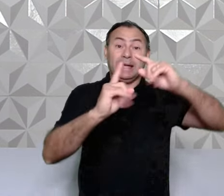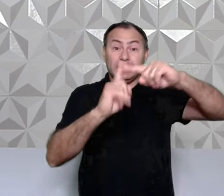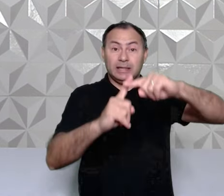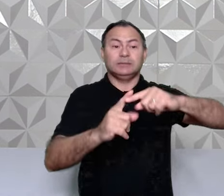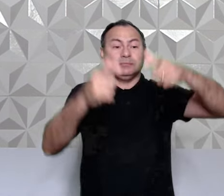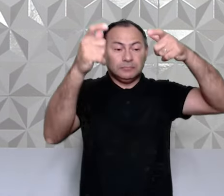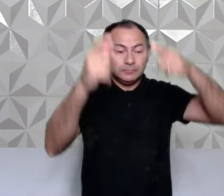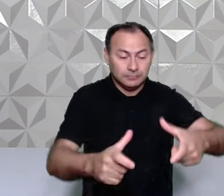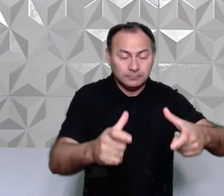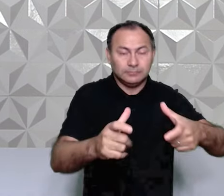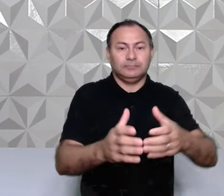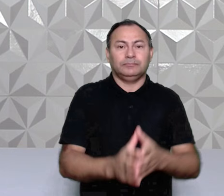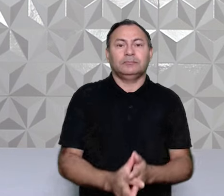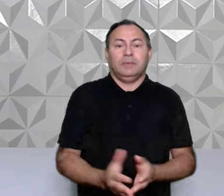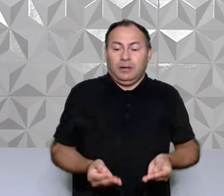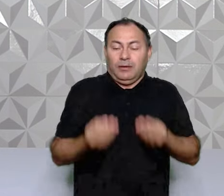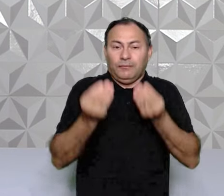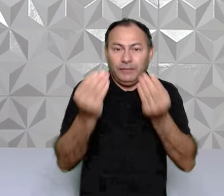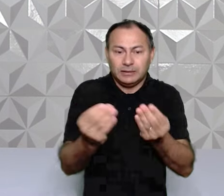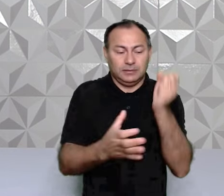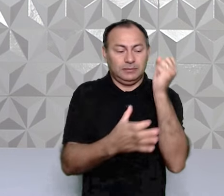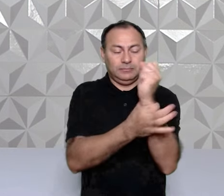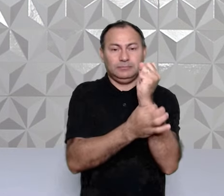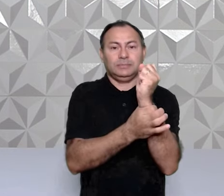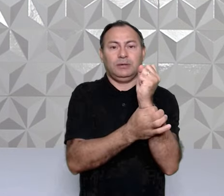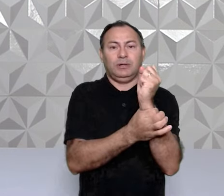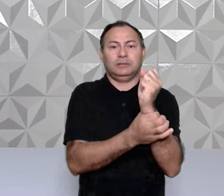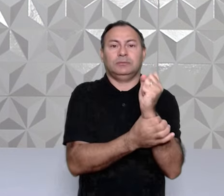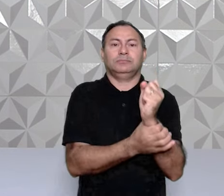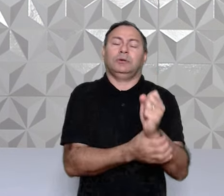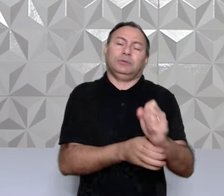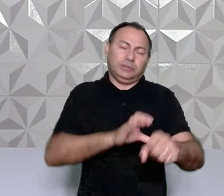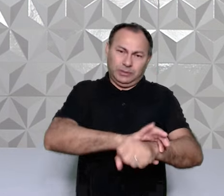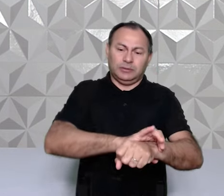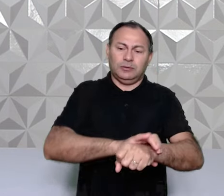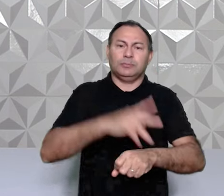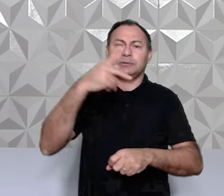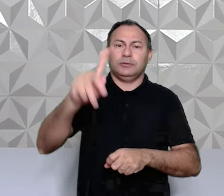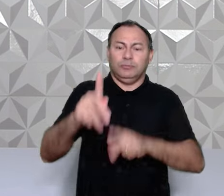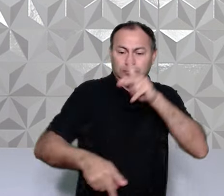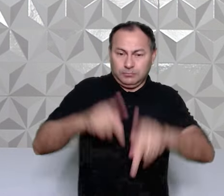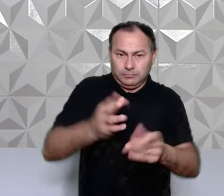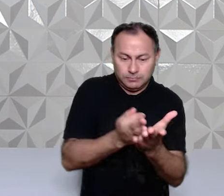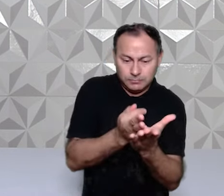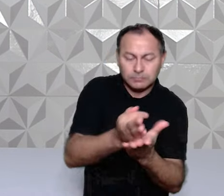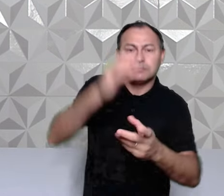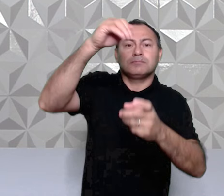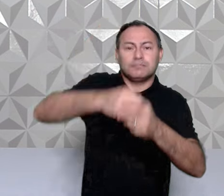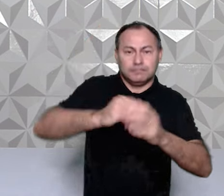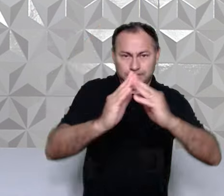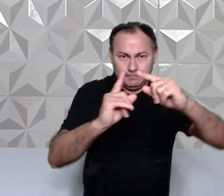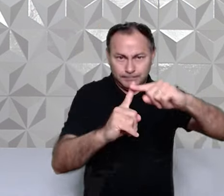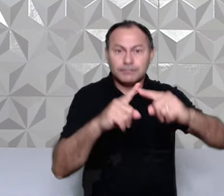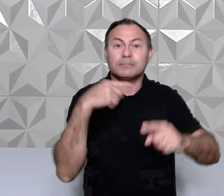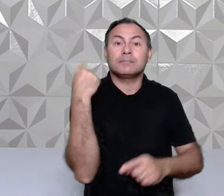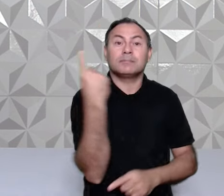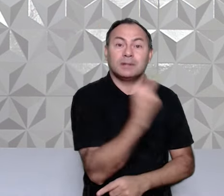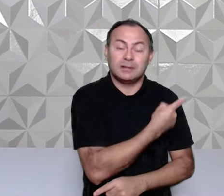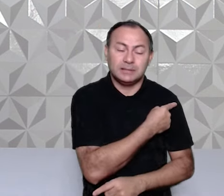ser esse local onde oferece segurança para os seus fiéis. Dentro da